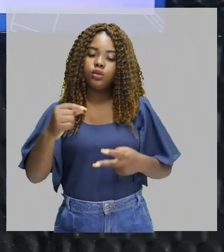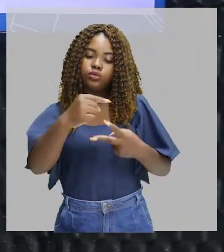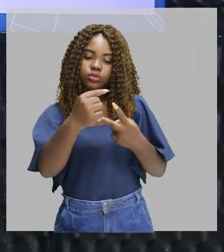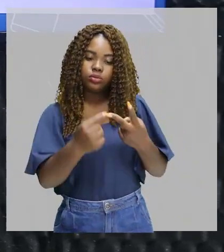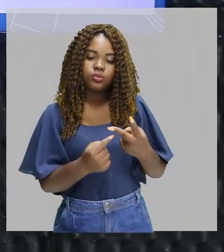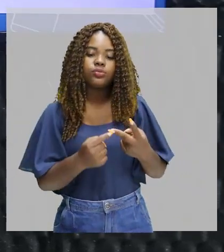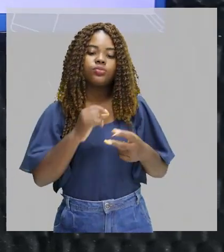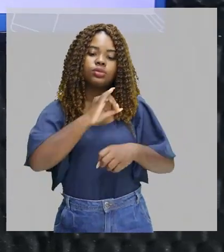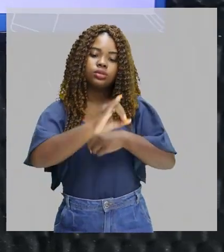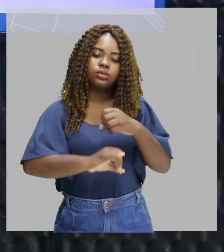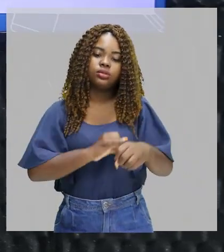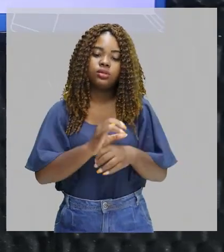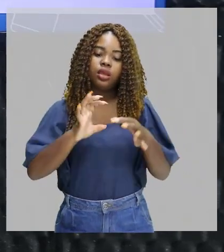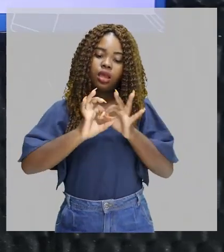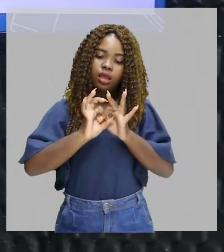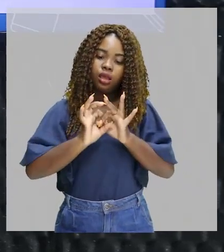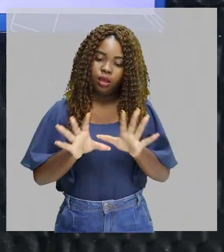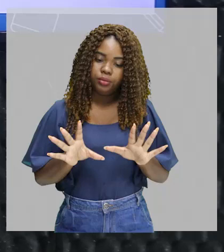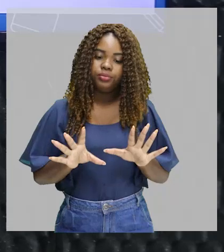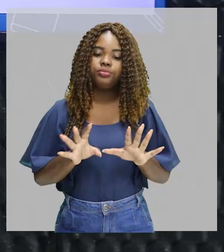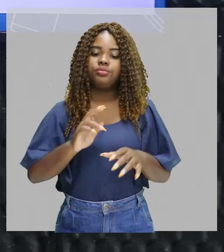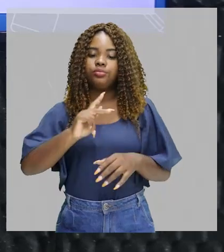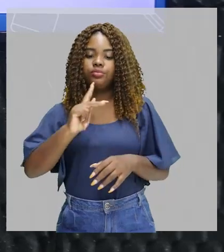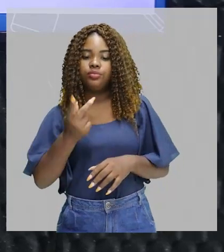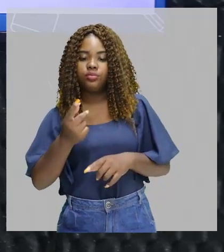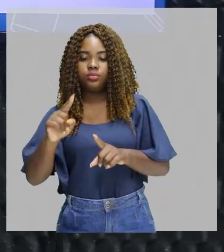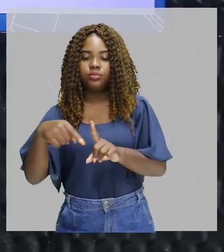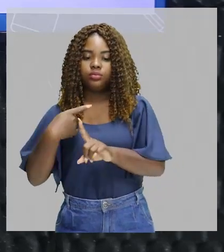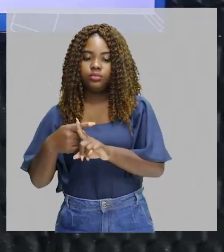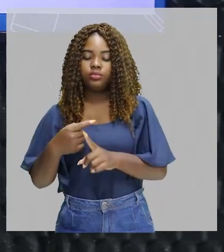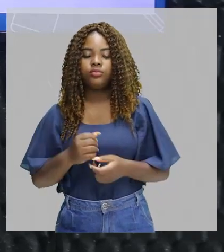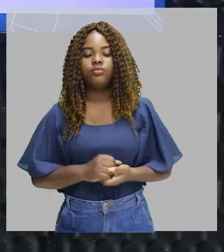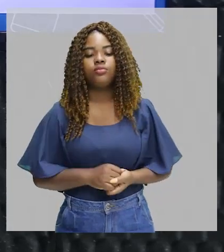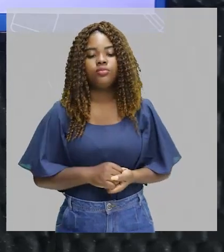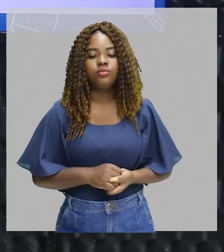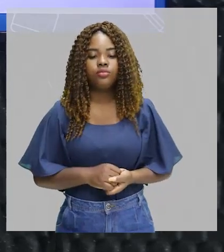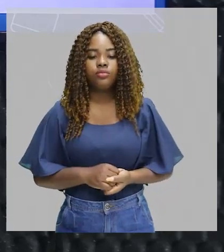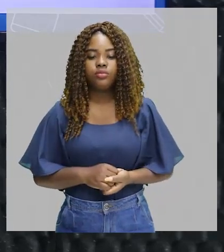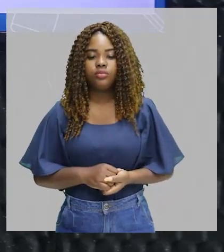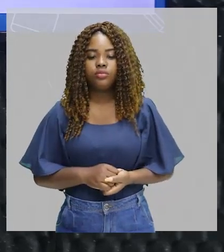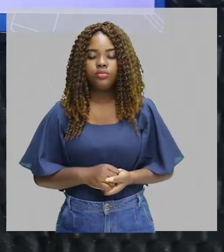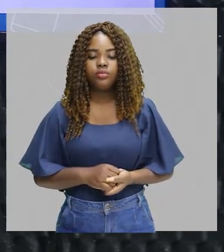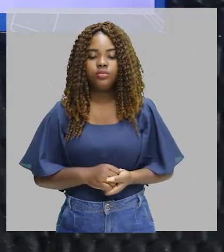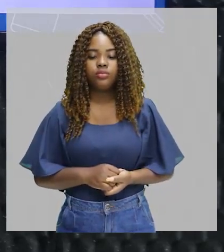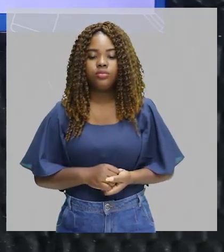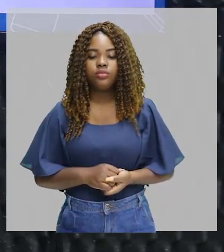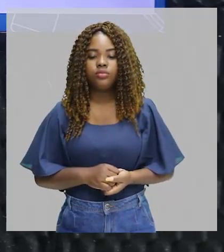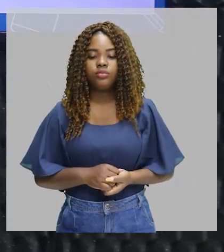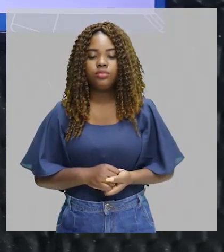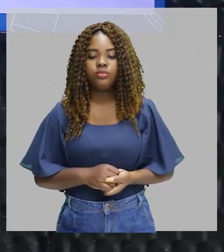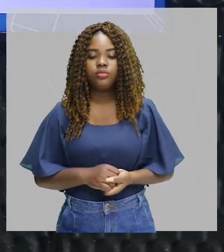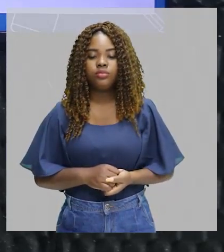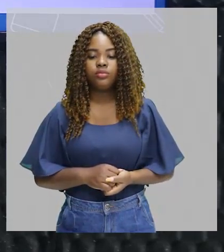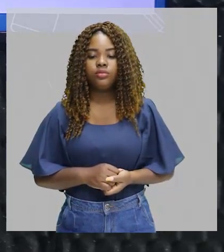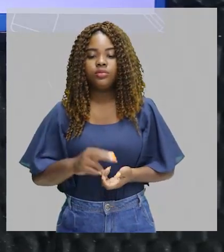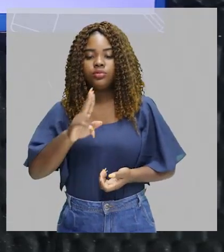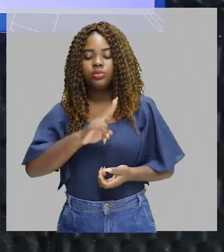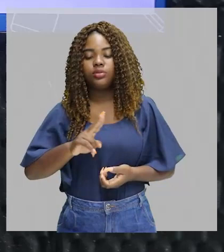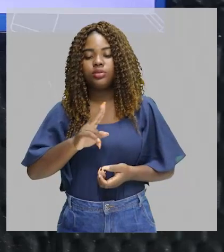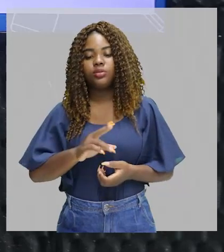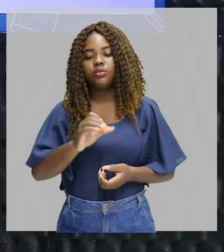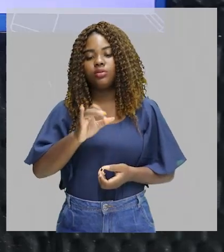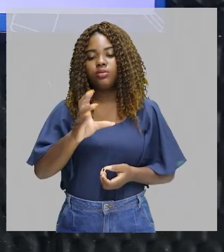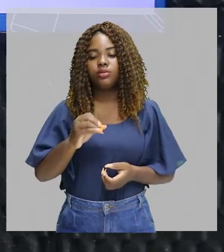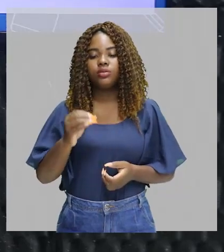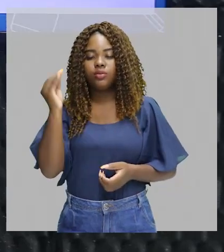liberando H+. Então, no caso, nós temos um ácido fraco, certo? Uma outra